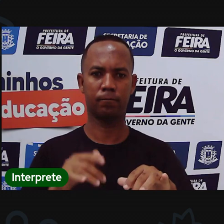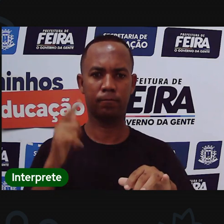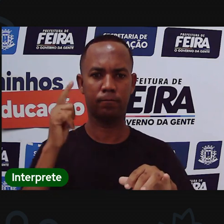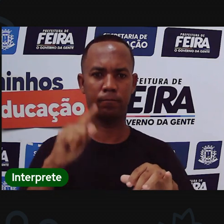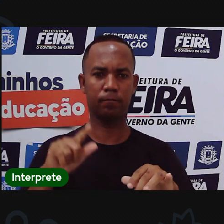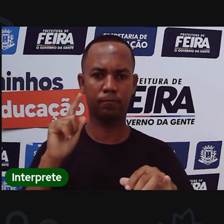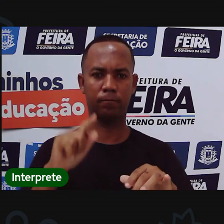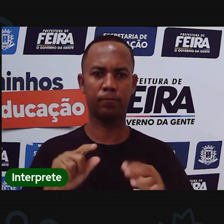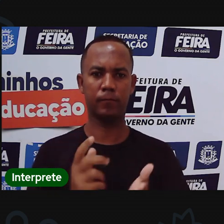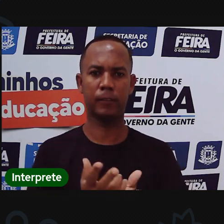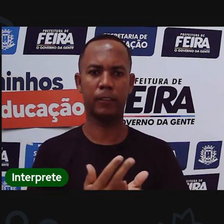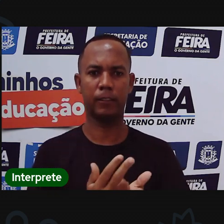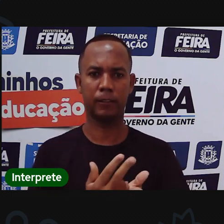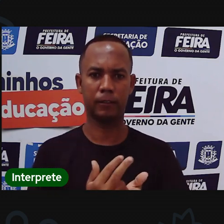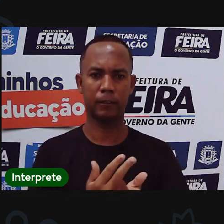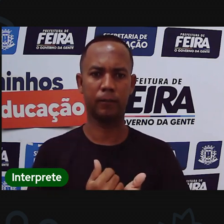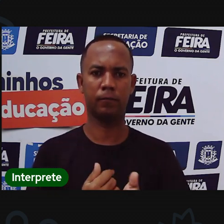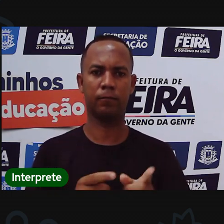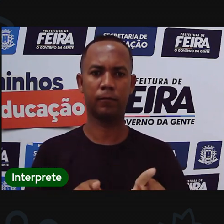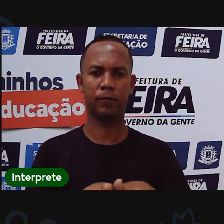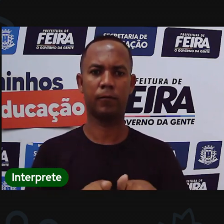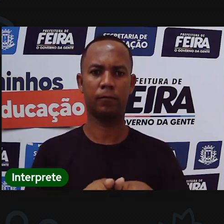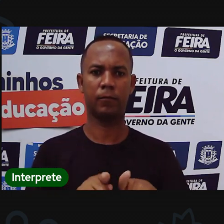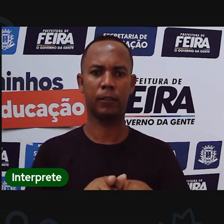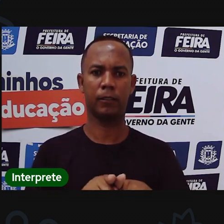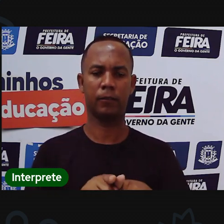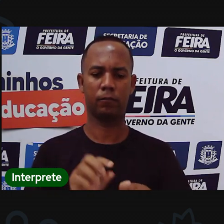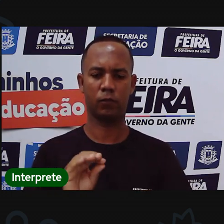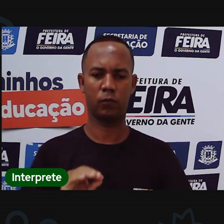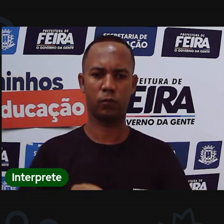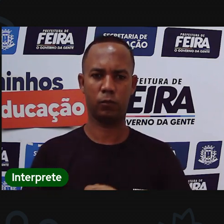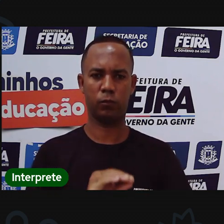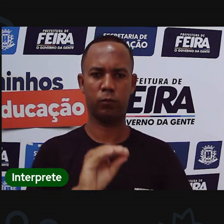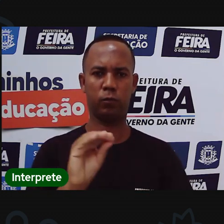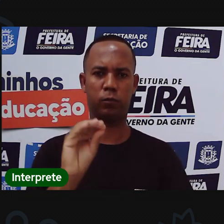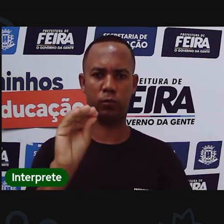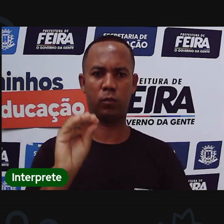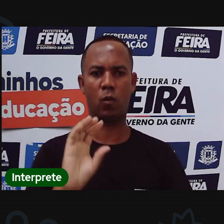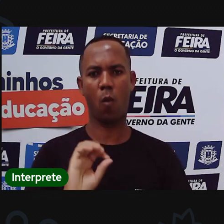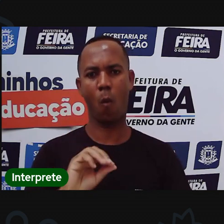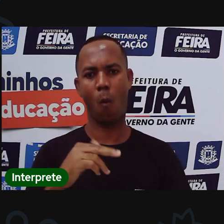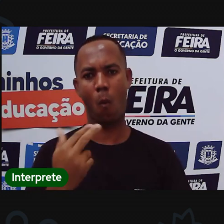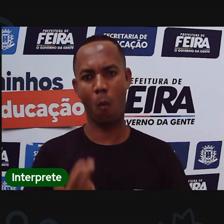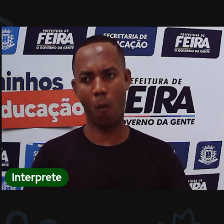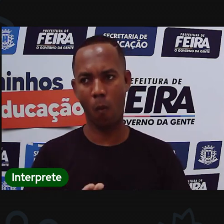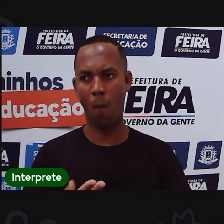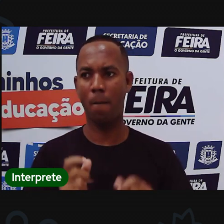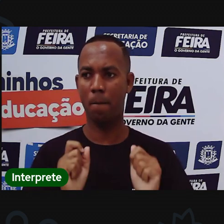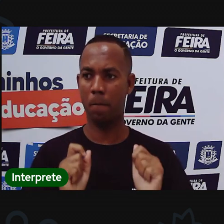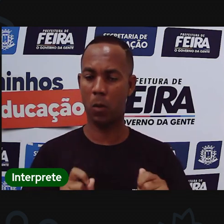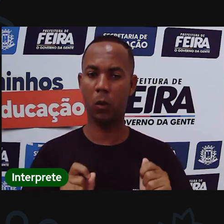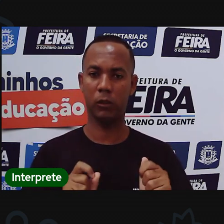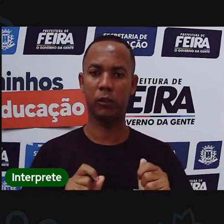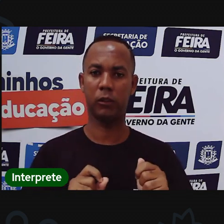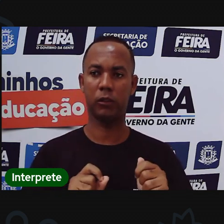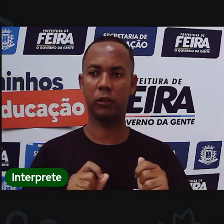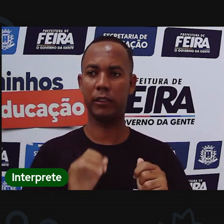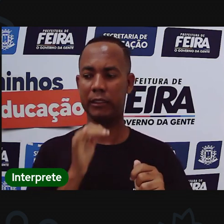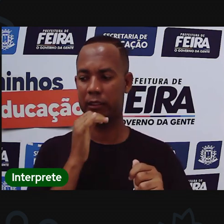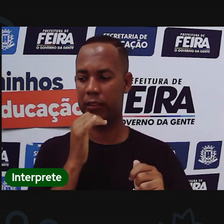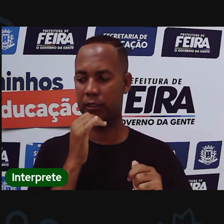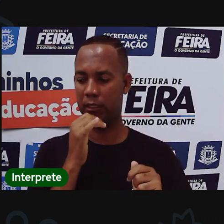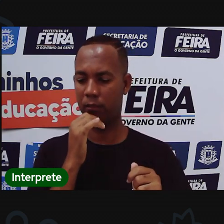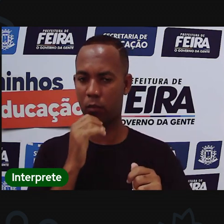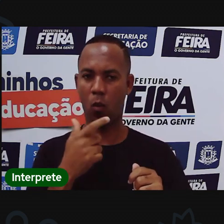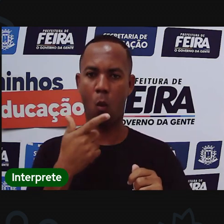criar um design, estão vendo? Que eu estou com a setinha, criar um design. Ou você pode abrir